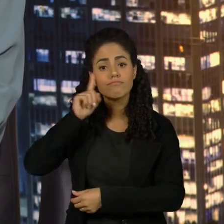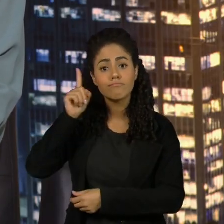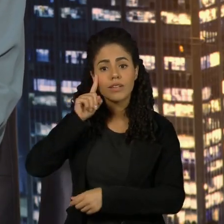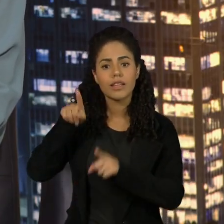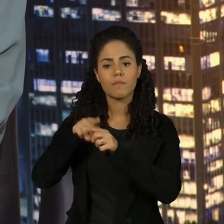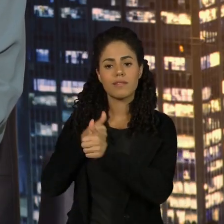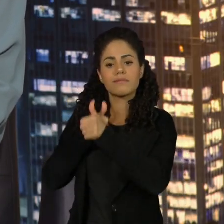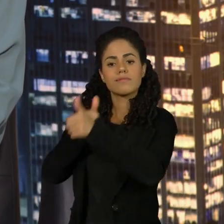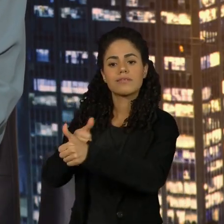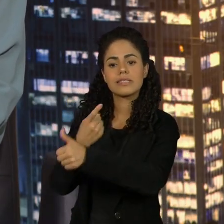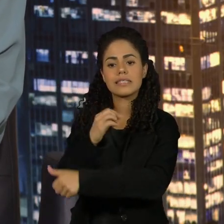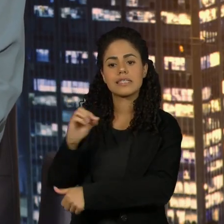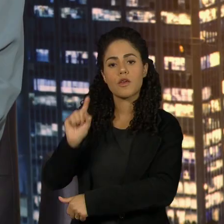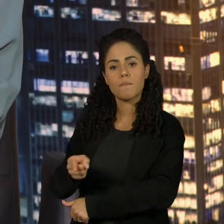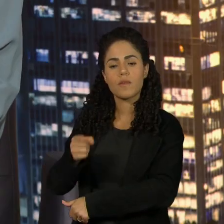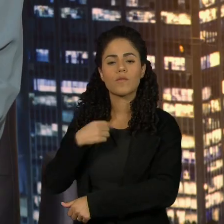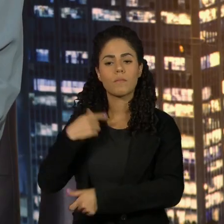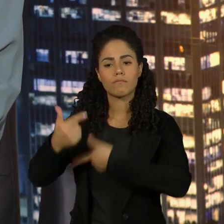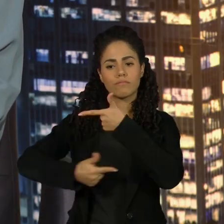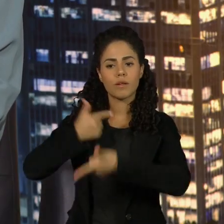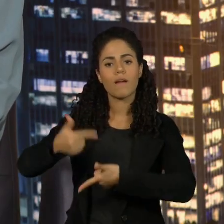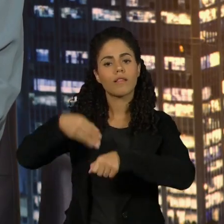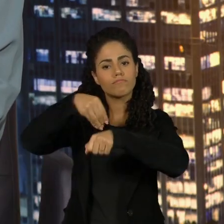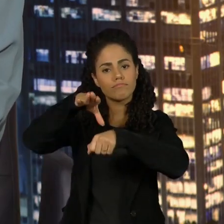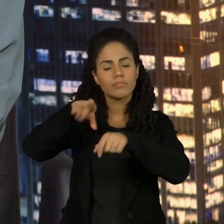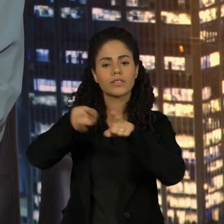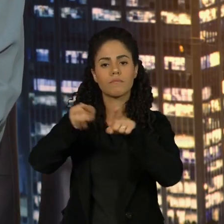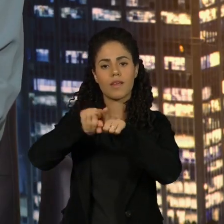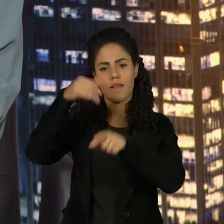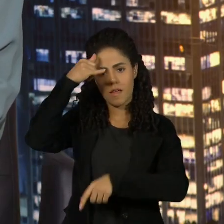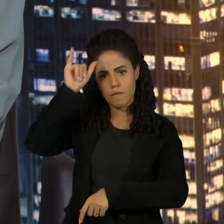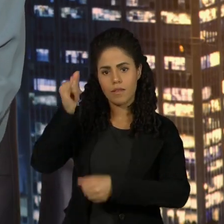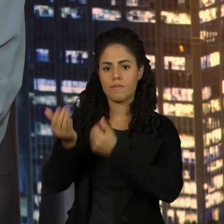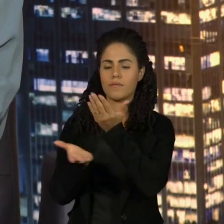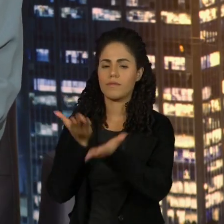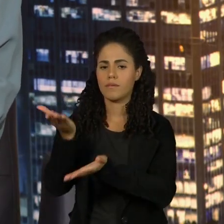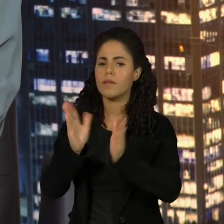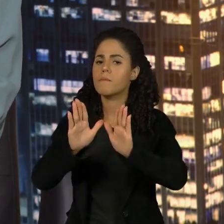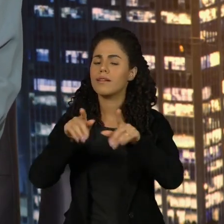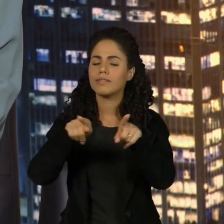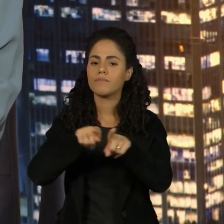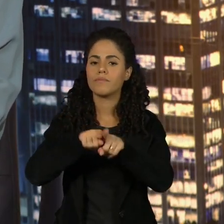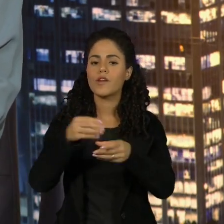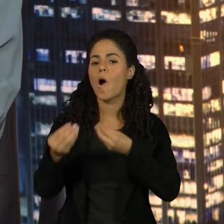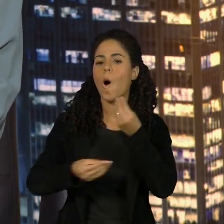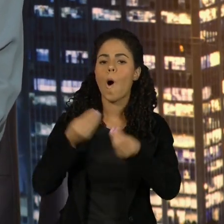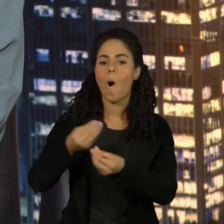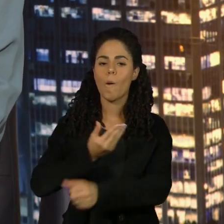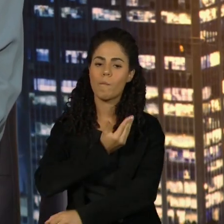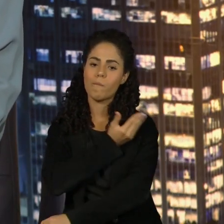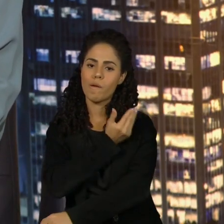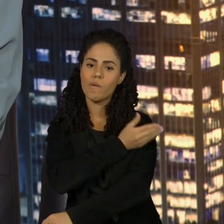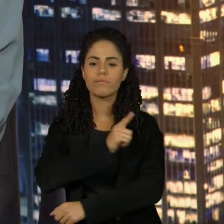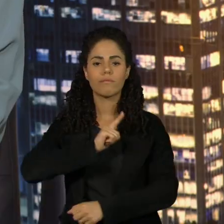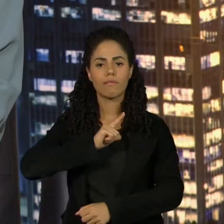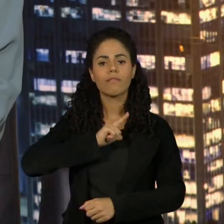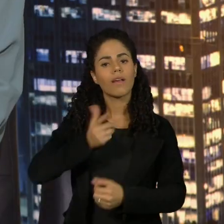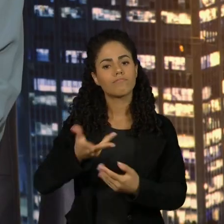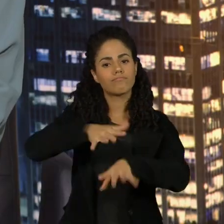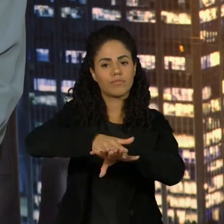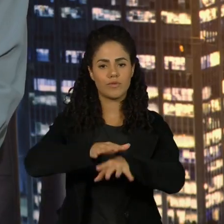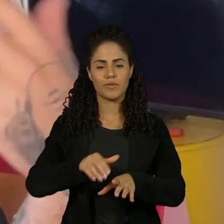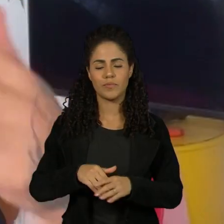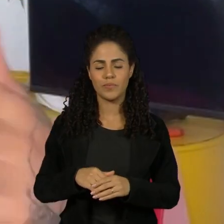mil seguidores e faz um trabalho efetivo sobre prevenção e tratamentos, mas também sobre preconceito e inclusão.